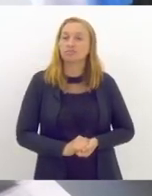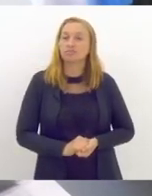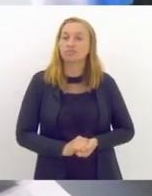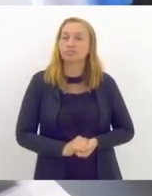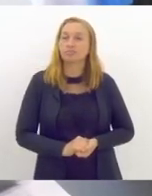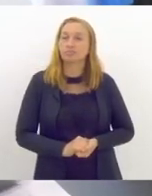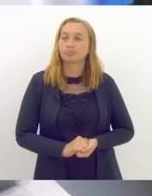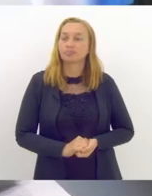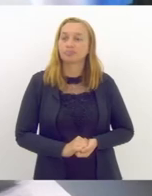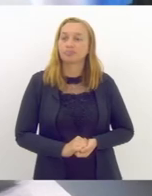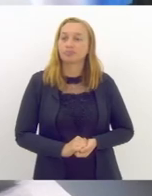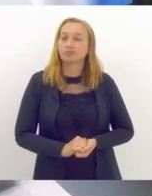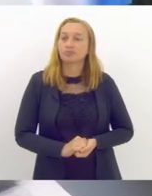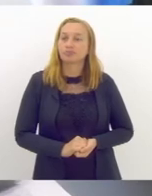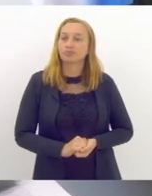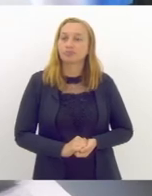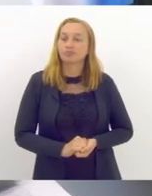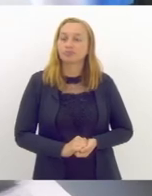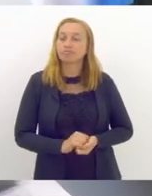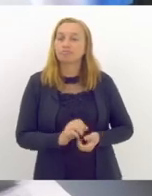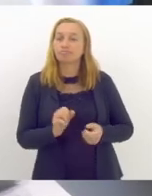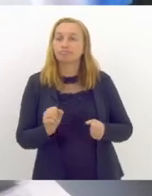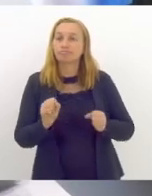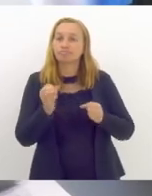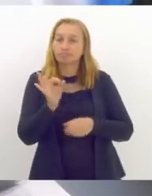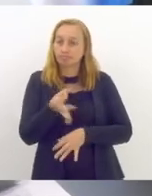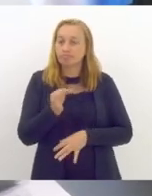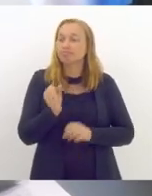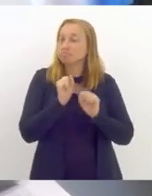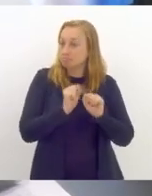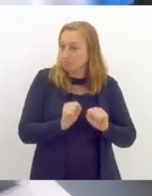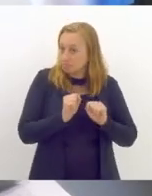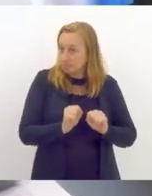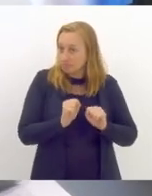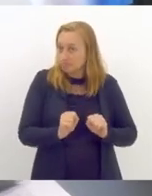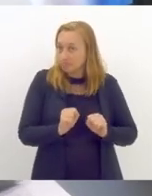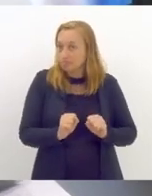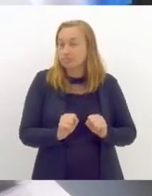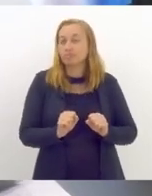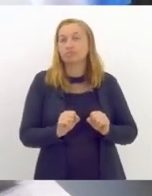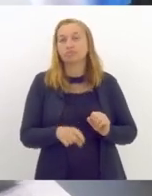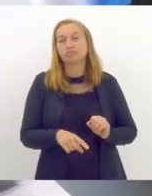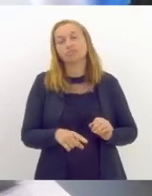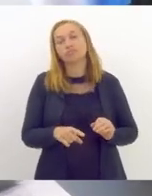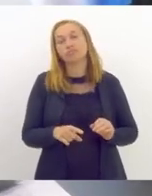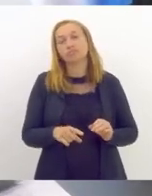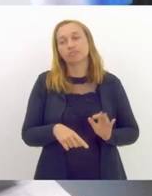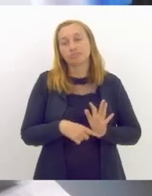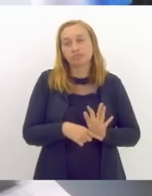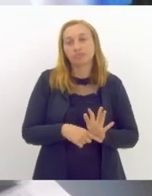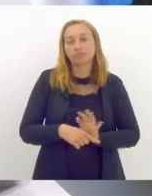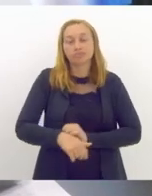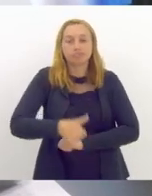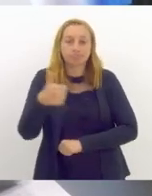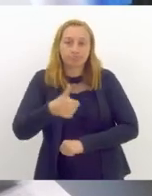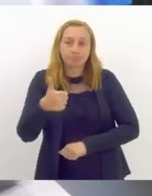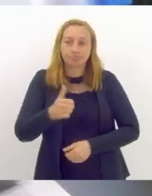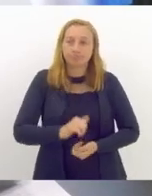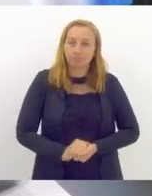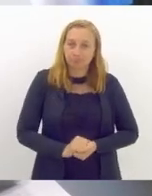Tem coisas que claramente podem ser classificadas um